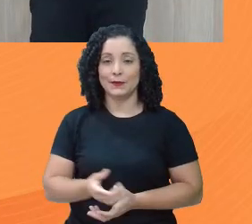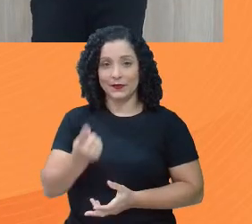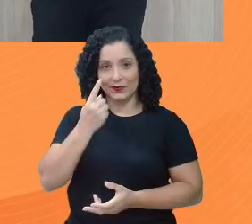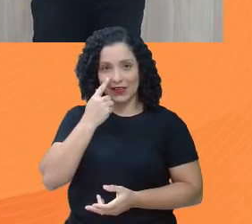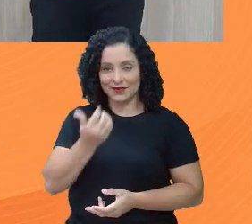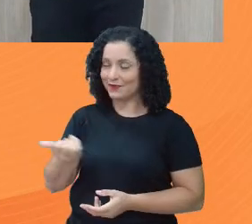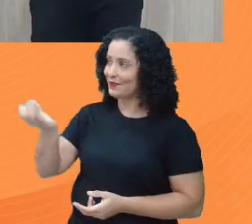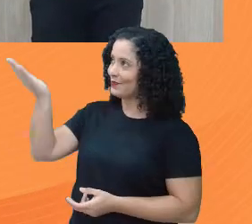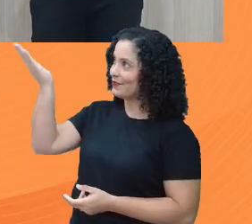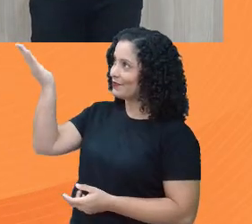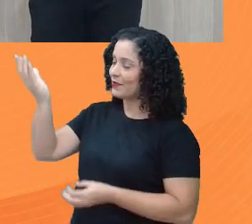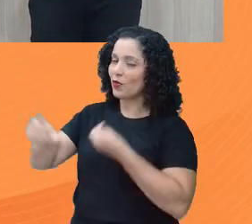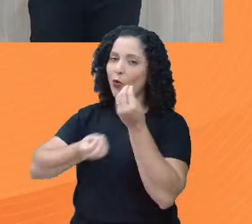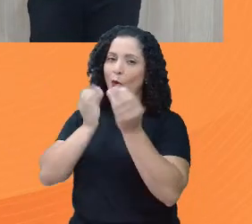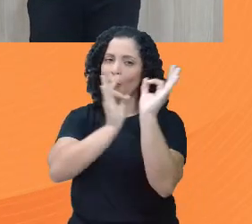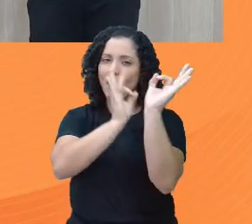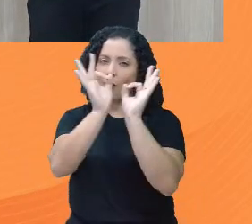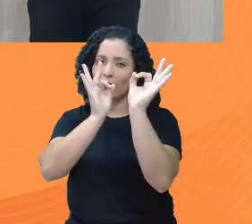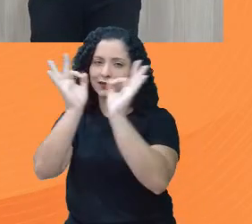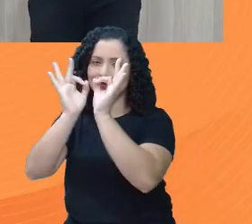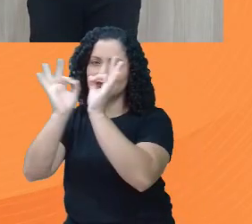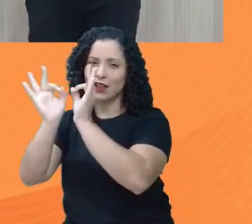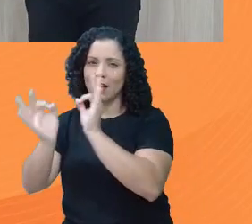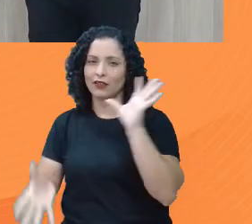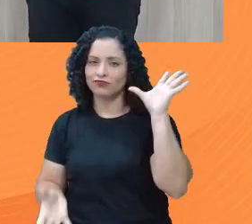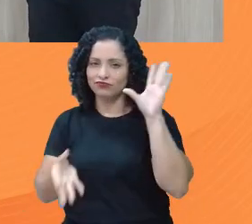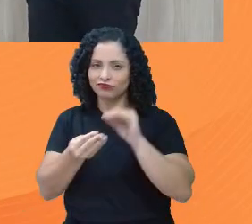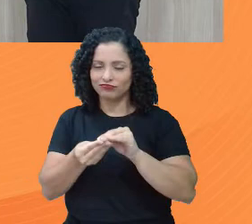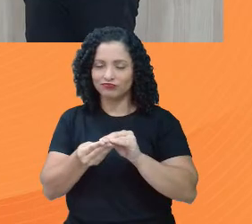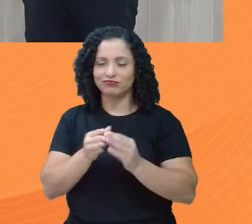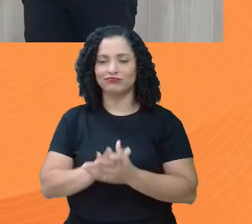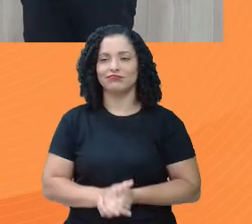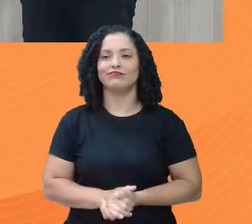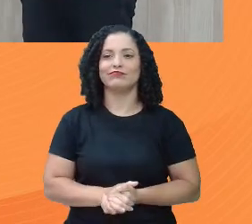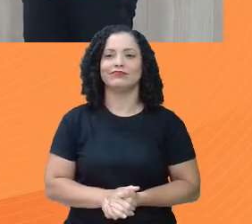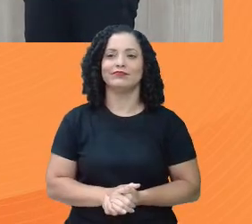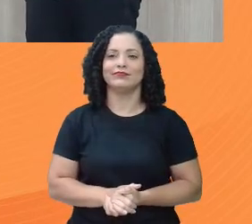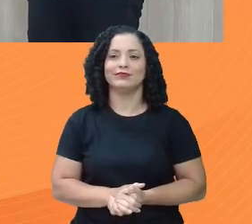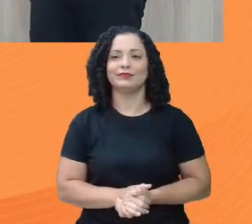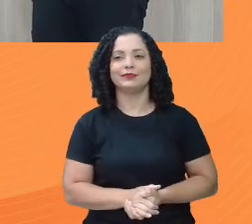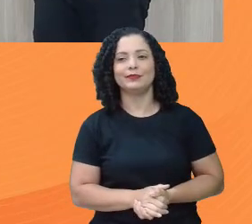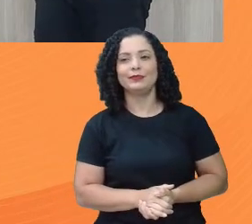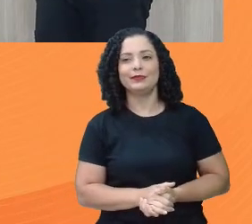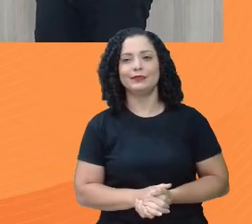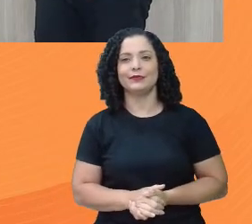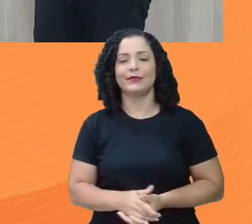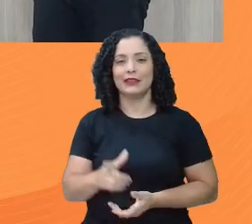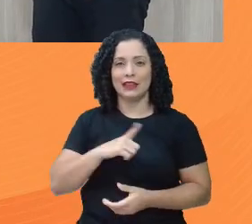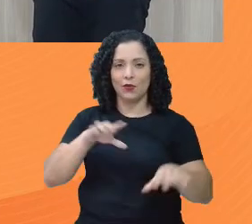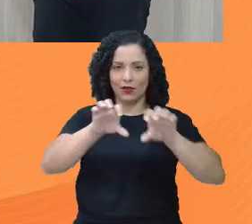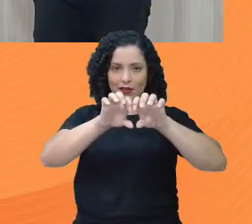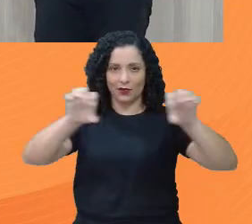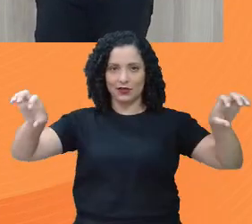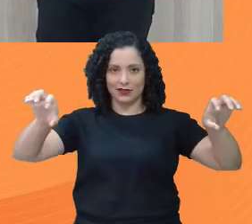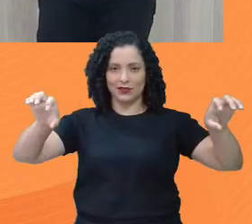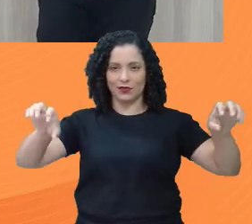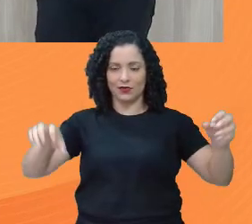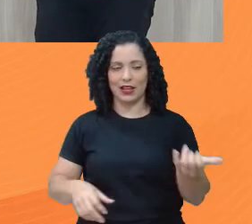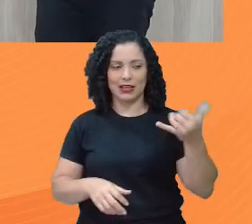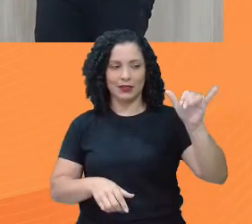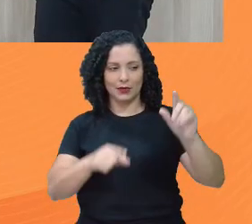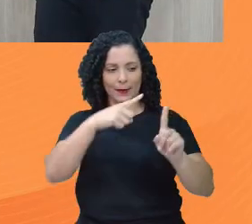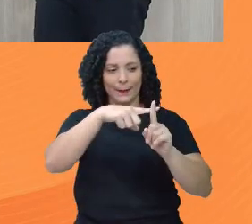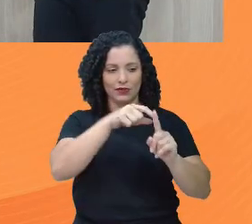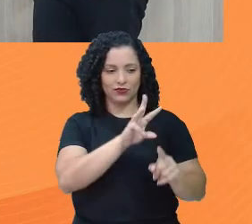vai ficar. E aí, a gente vai resolvendo a equação, tá bom? Então, ó, tem uma equação lá, y mais